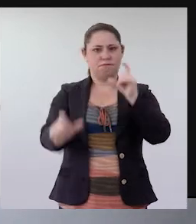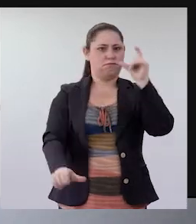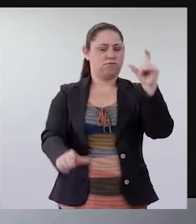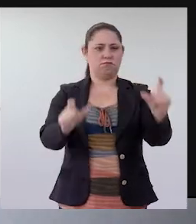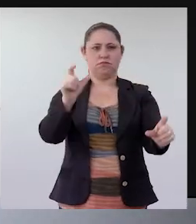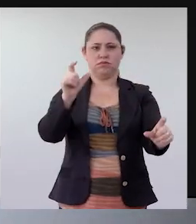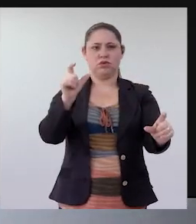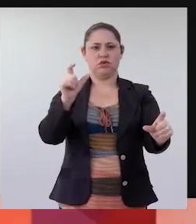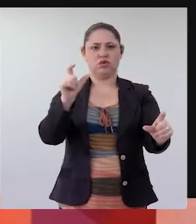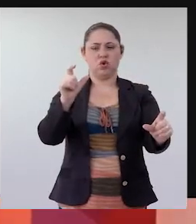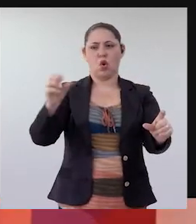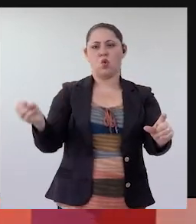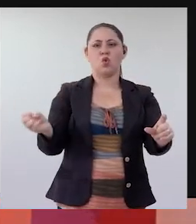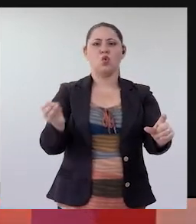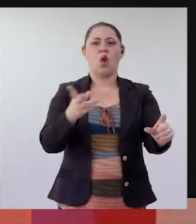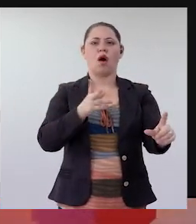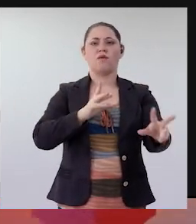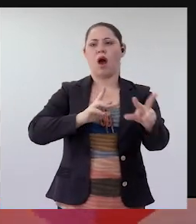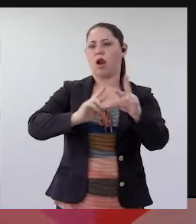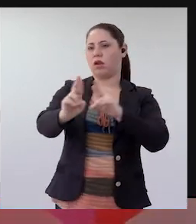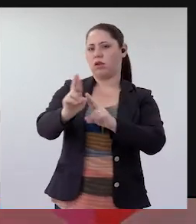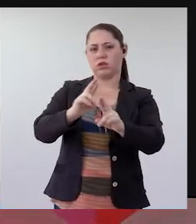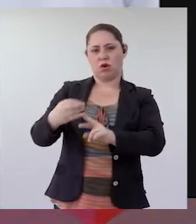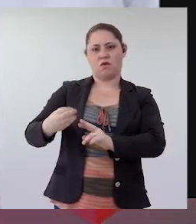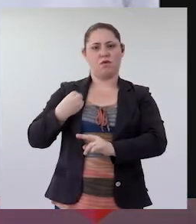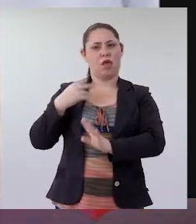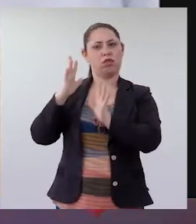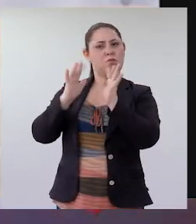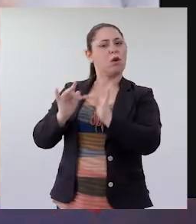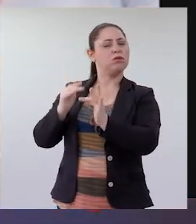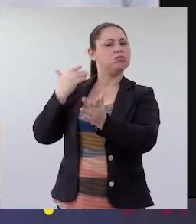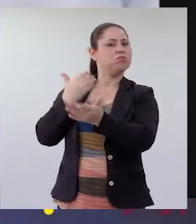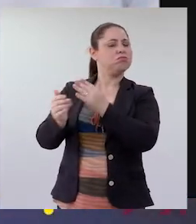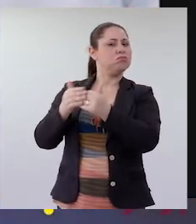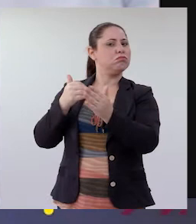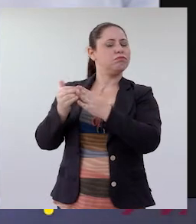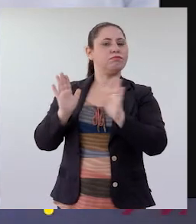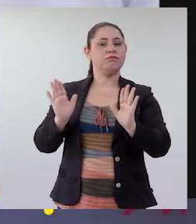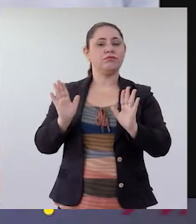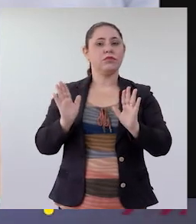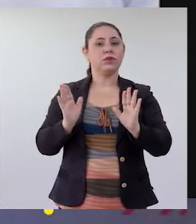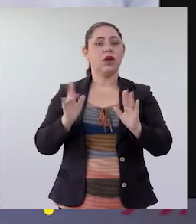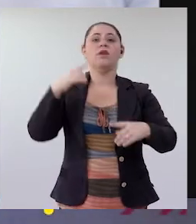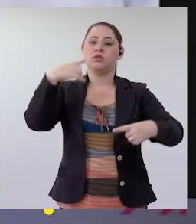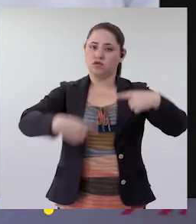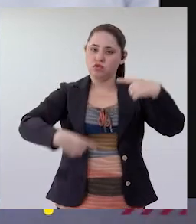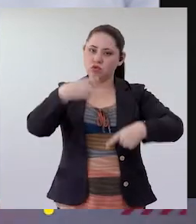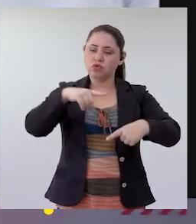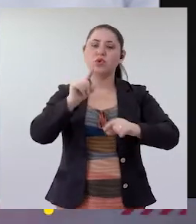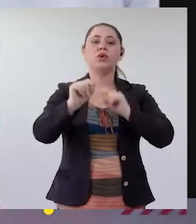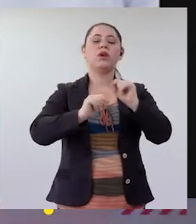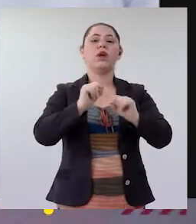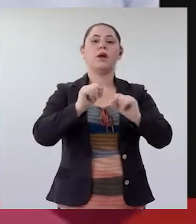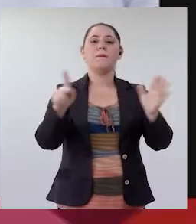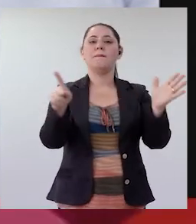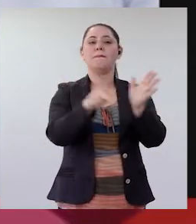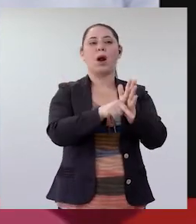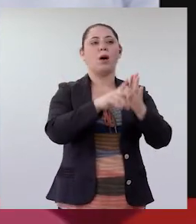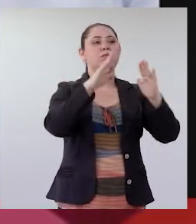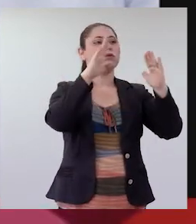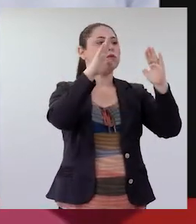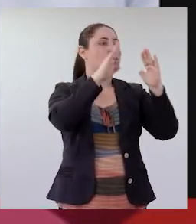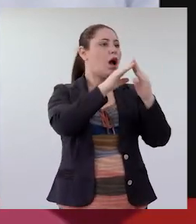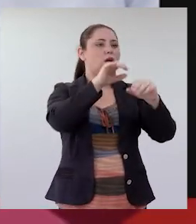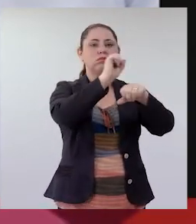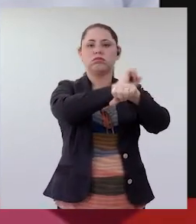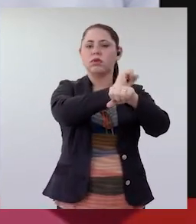cônjuges para eventuais novos relacionamentos. E vai ficar discutindo ali as questões patrimoniais,